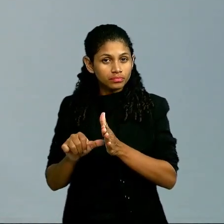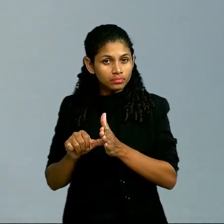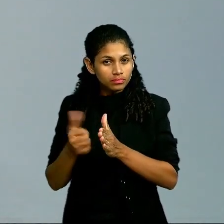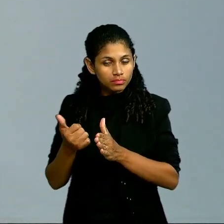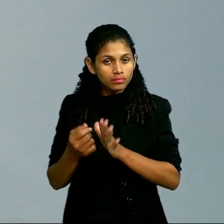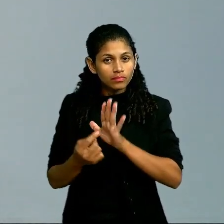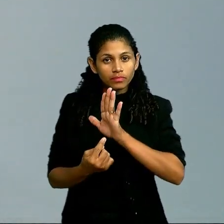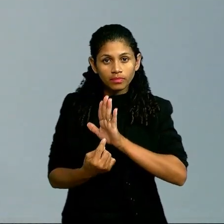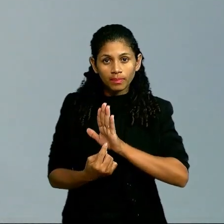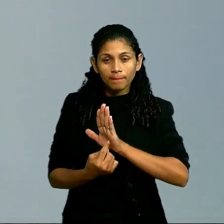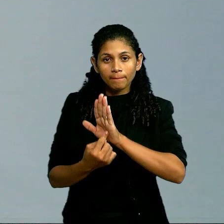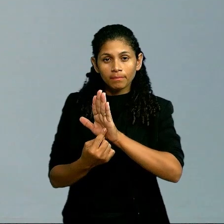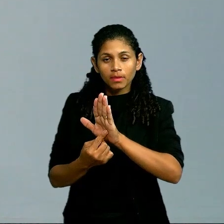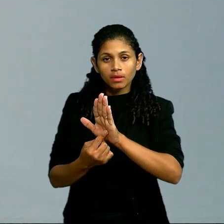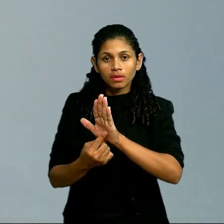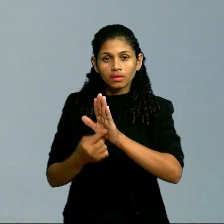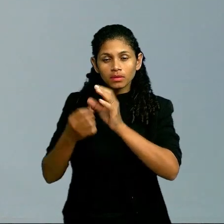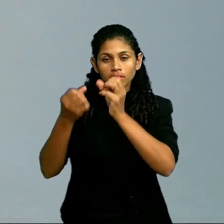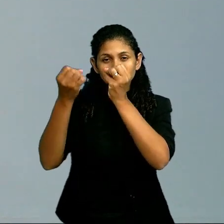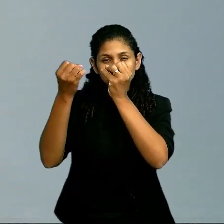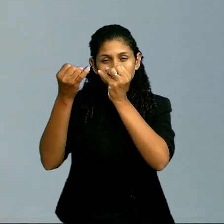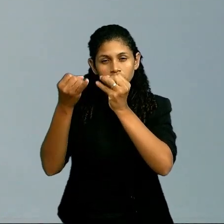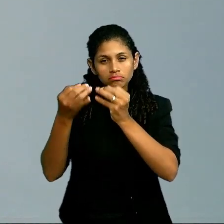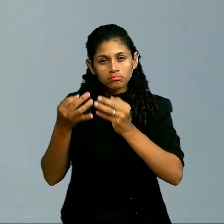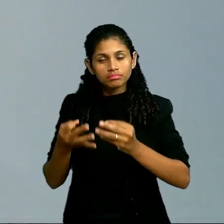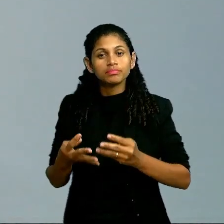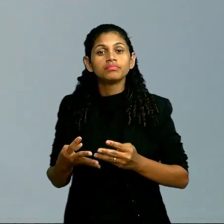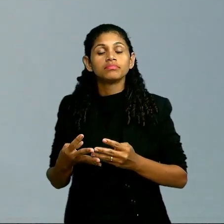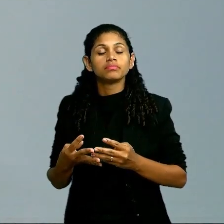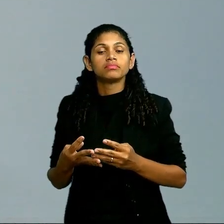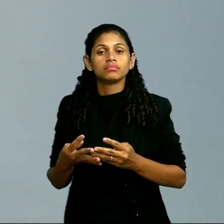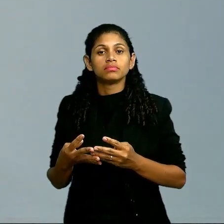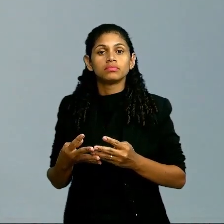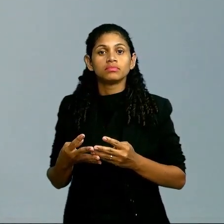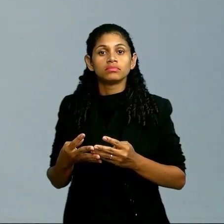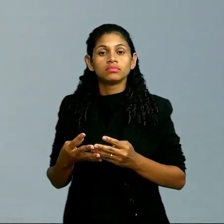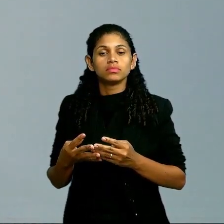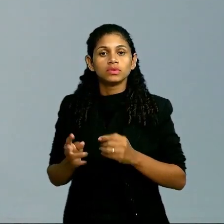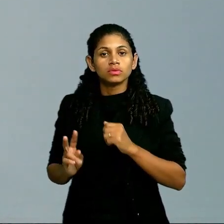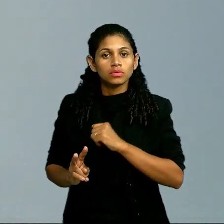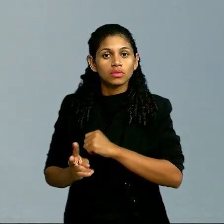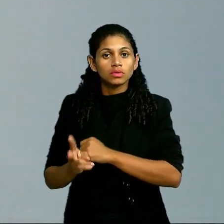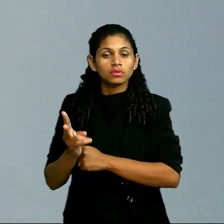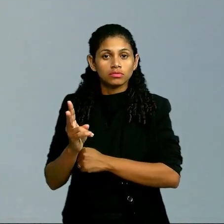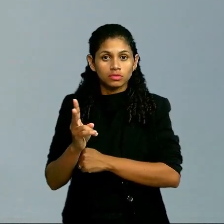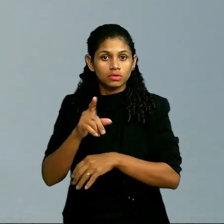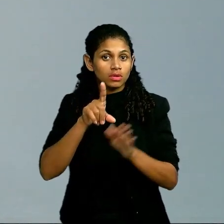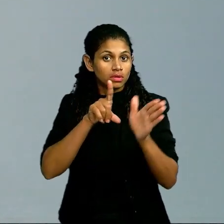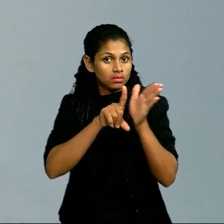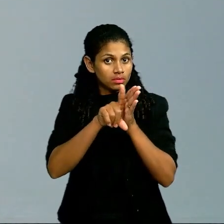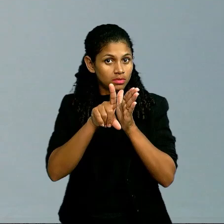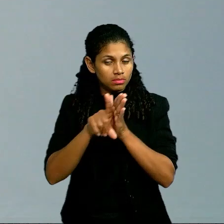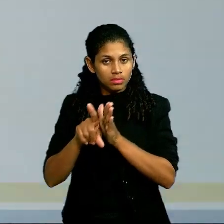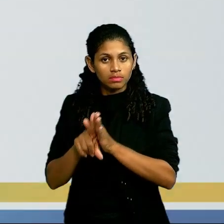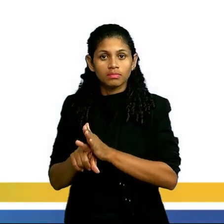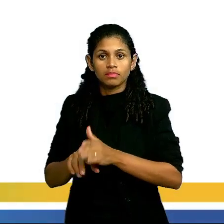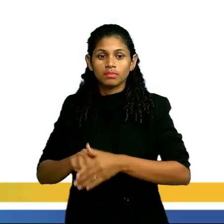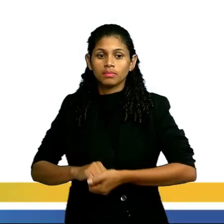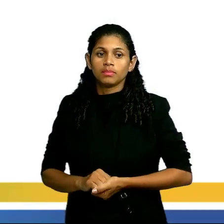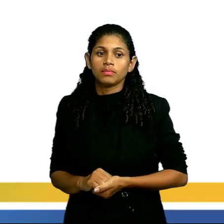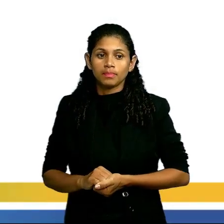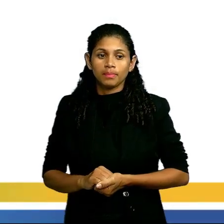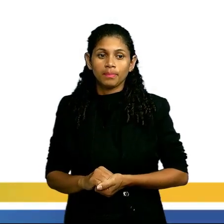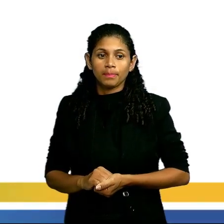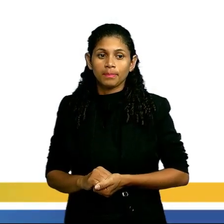estar explicando, tá? Aquela resoluçãozinha e entrando nas resoluções. Tudo bem? Então,